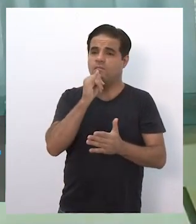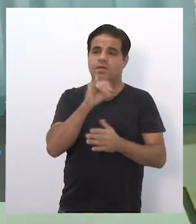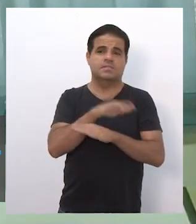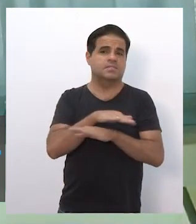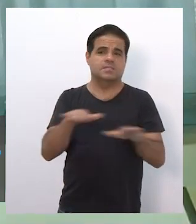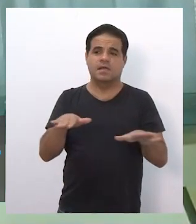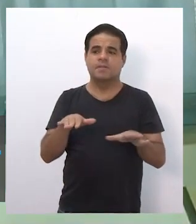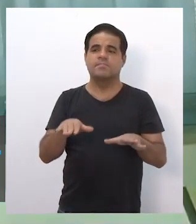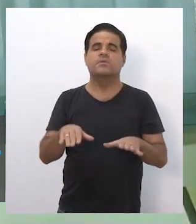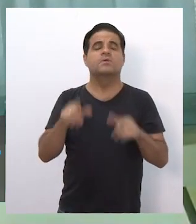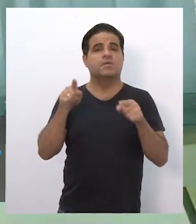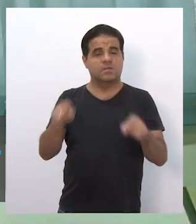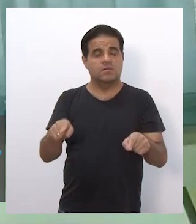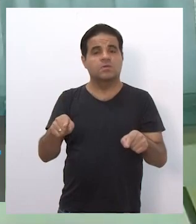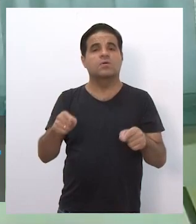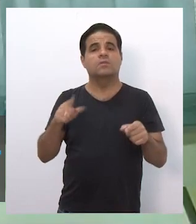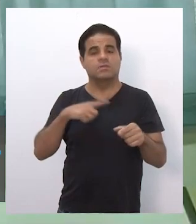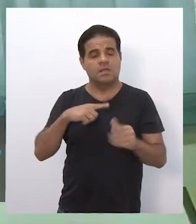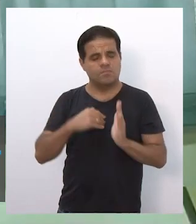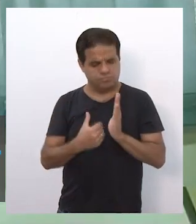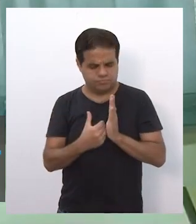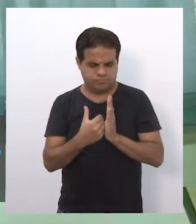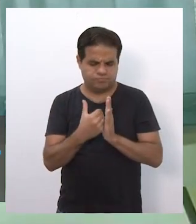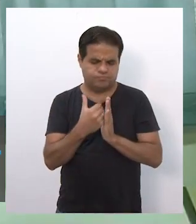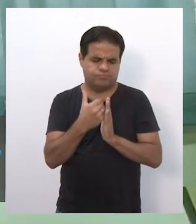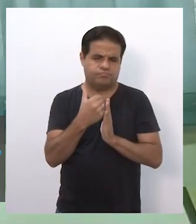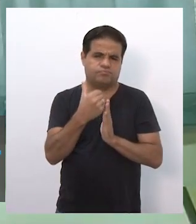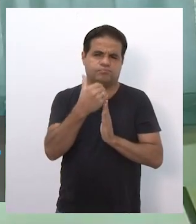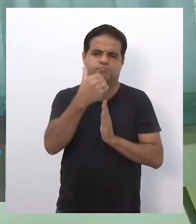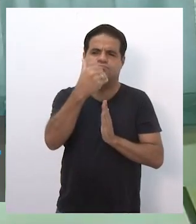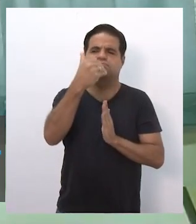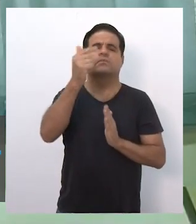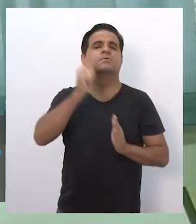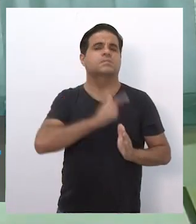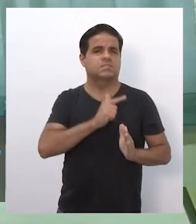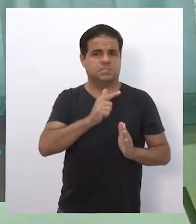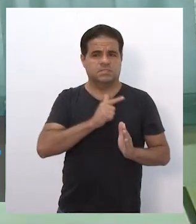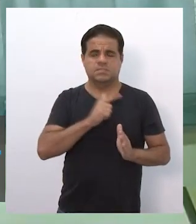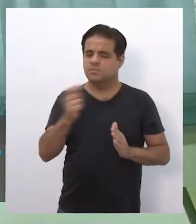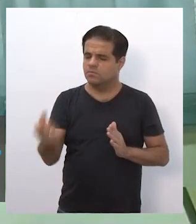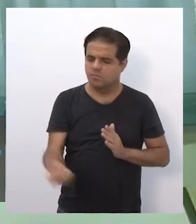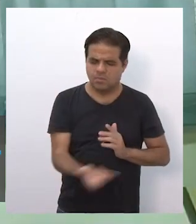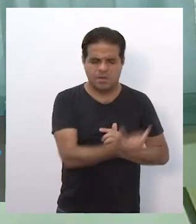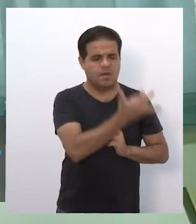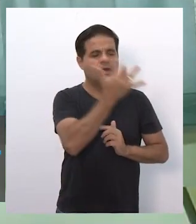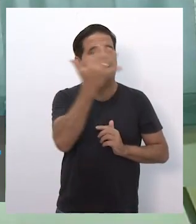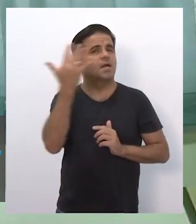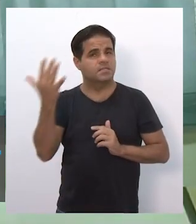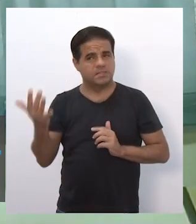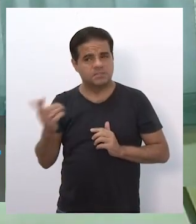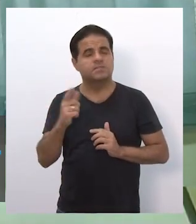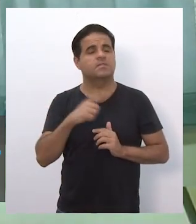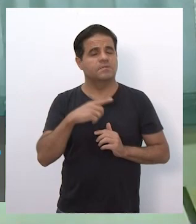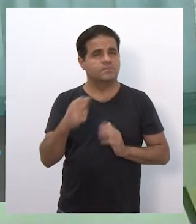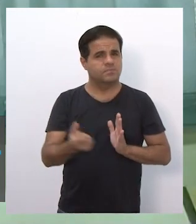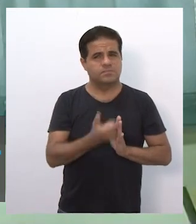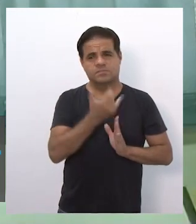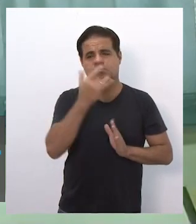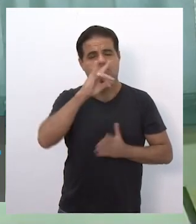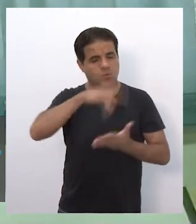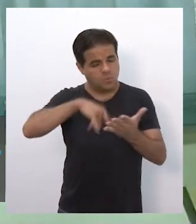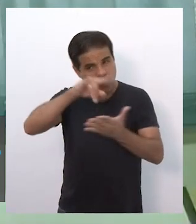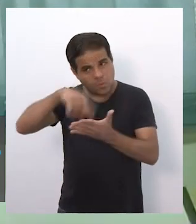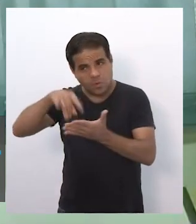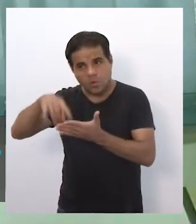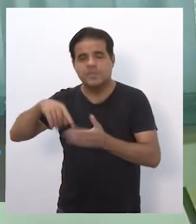tá? Que houve um aumento significativo da quantidade de documentos que